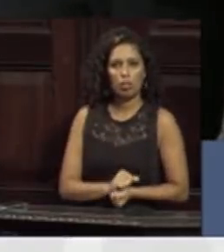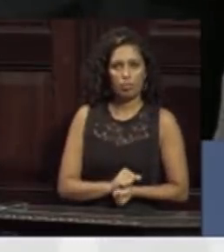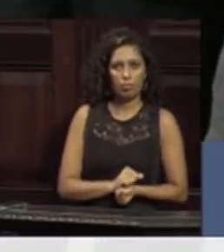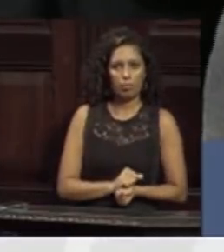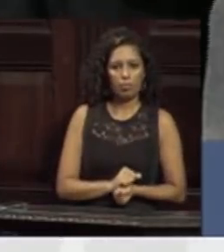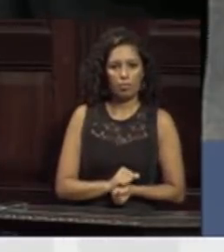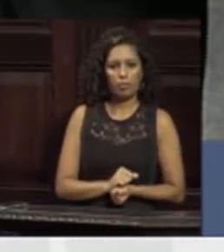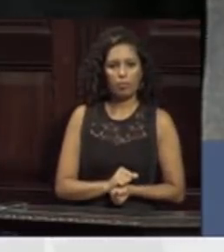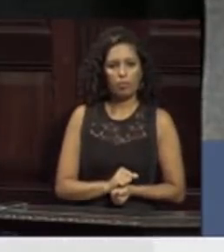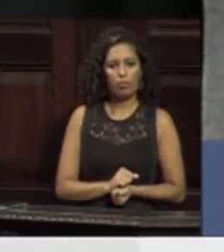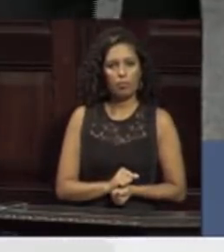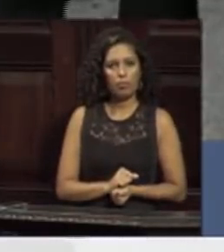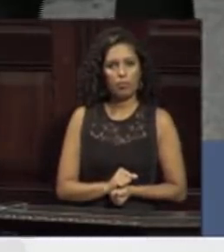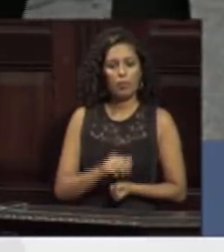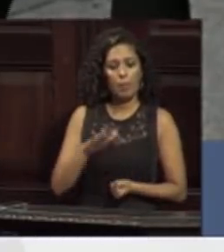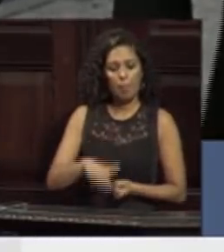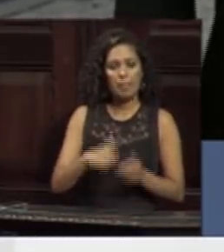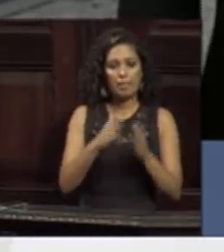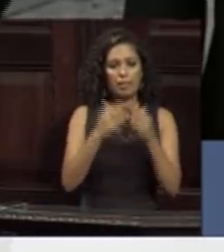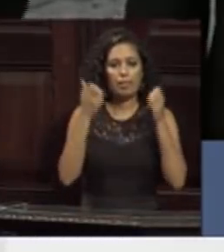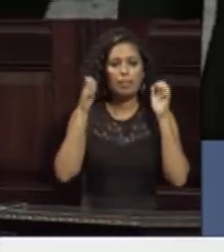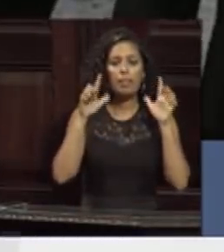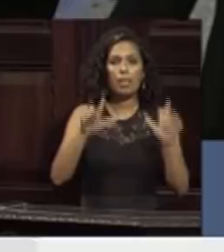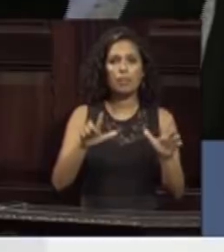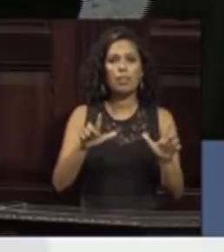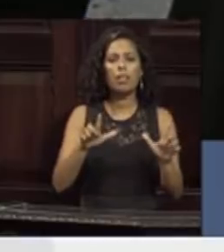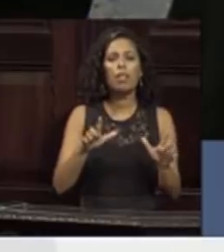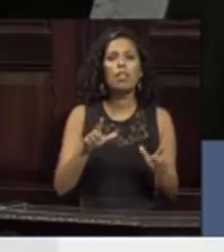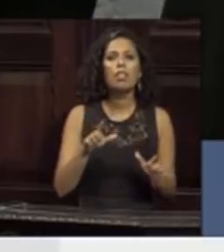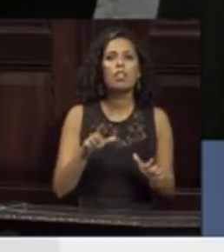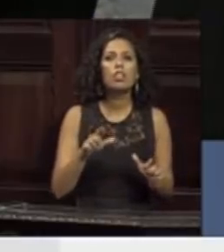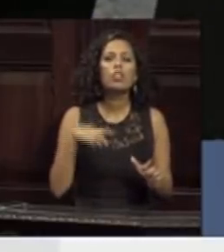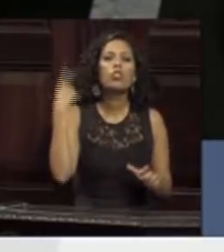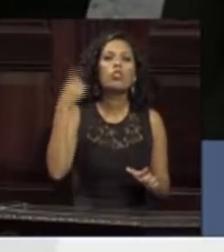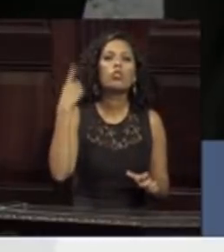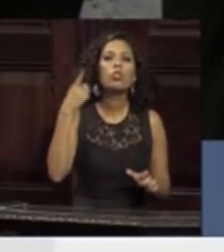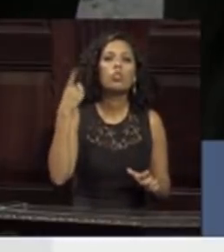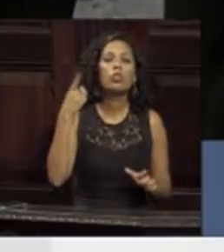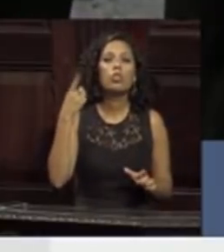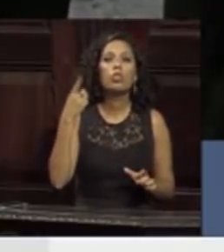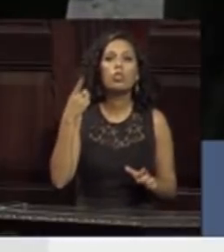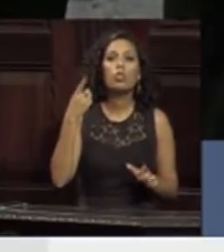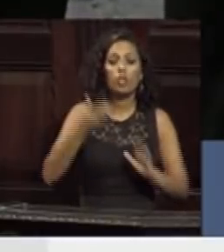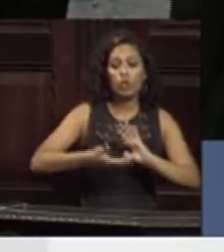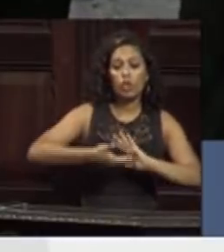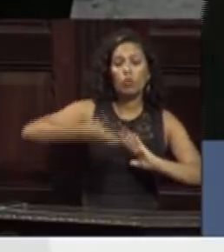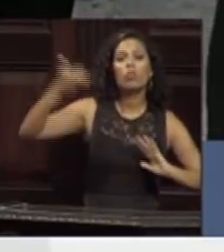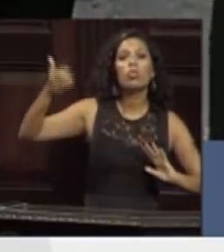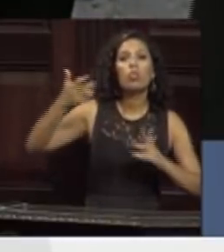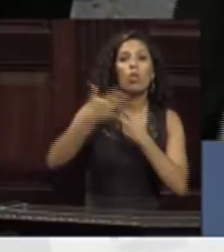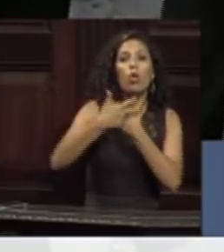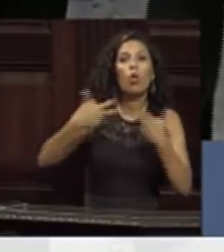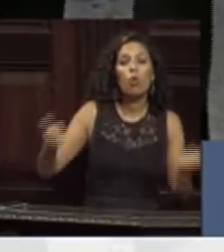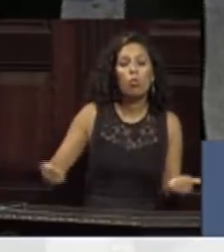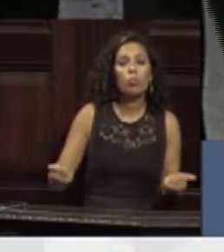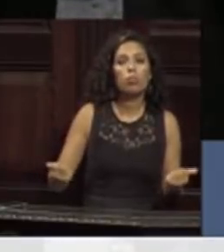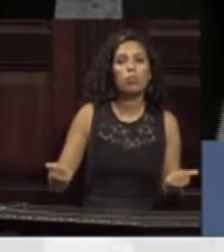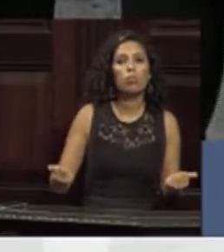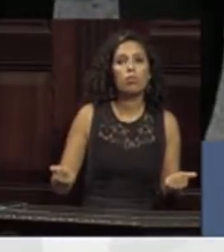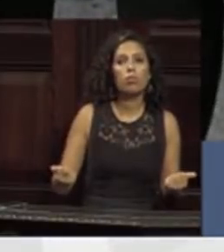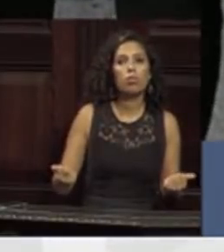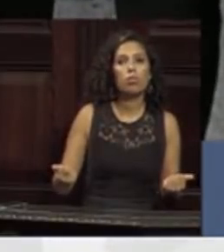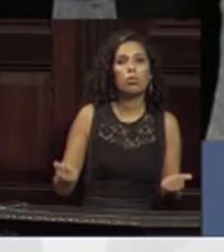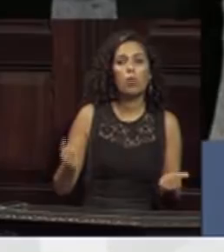é se a gente vai fazer com que o parlamento abra mão de um mínimo de prerrogativa de fiscalização de um governo que